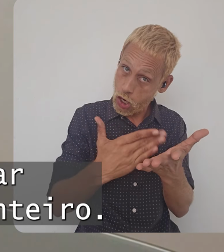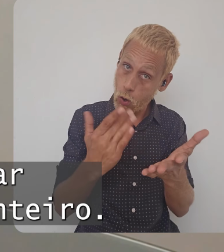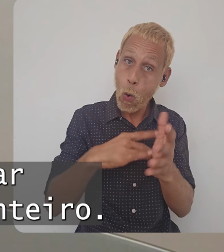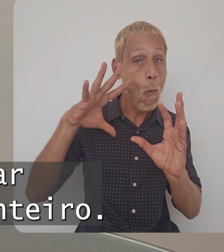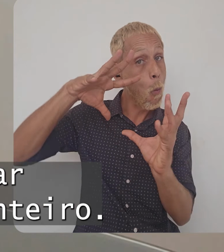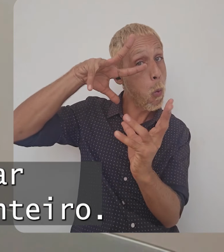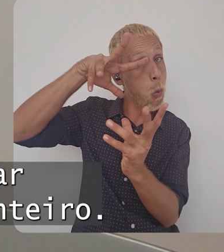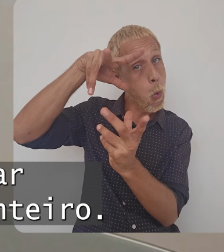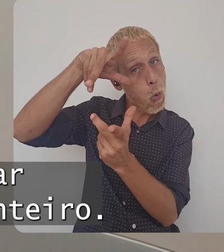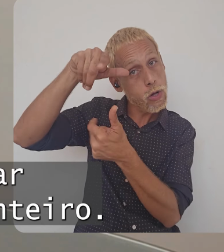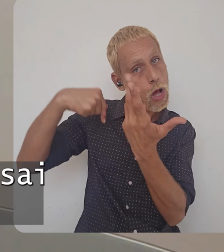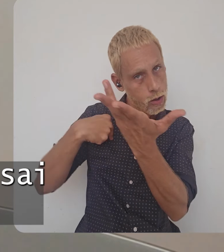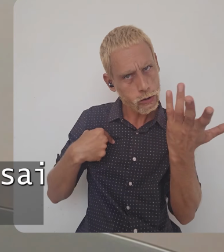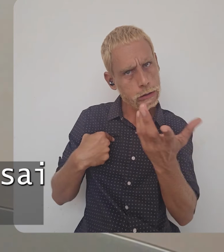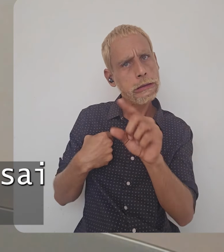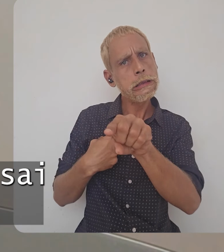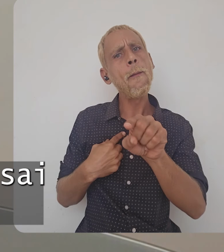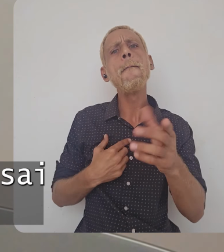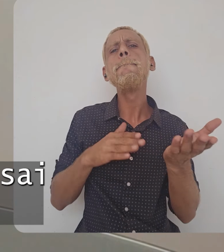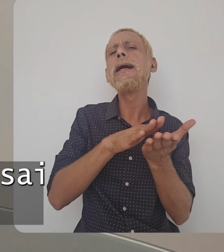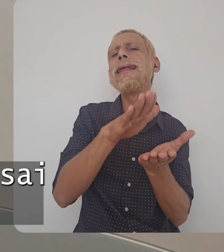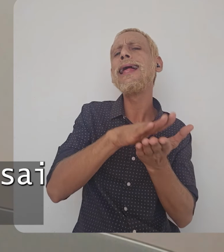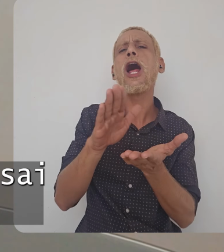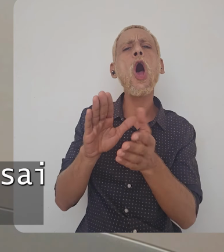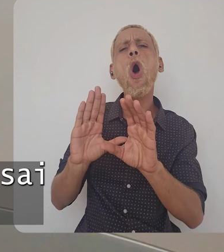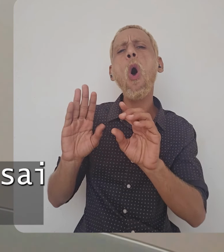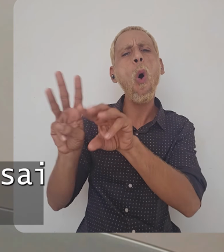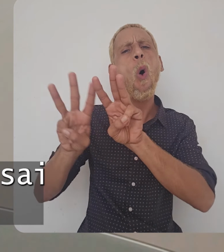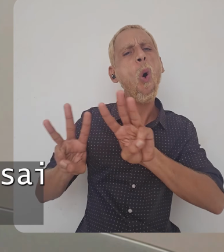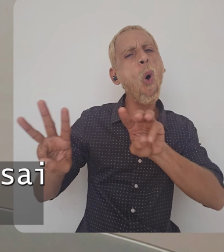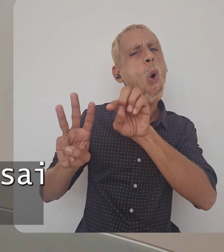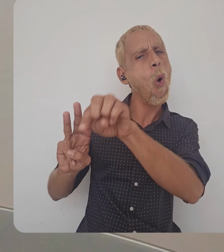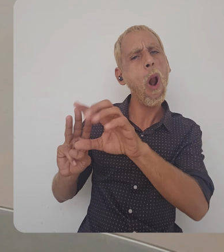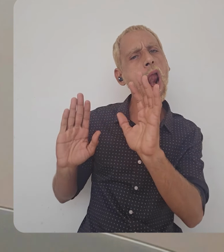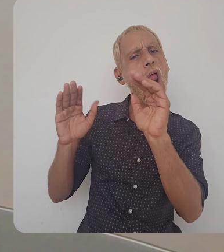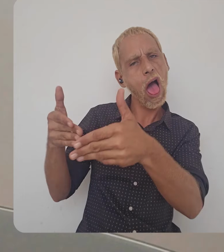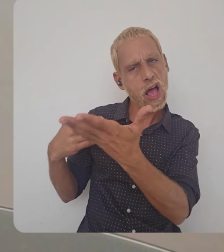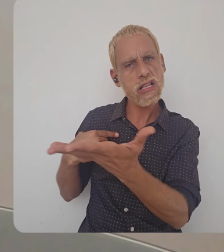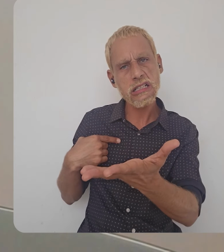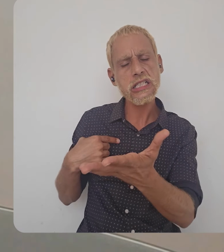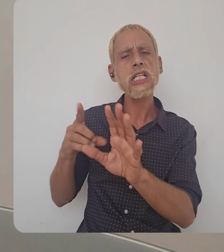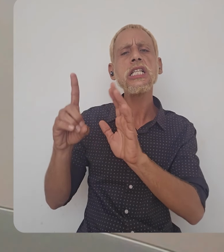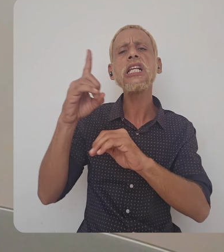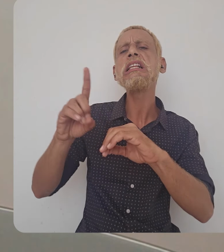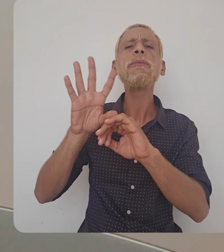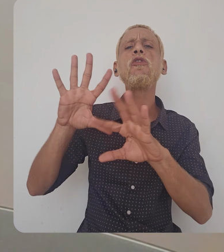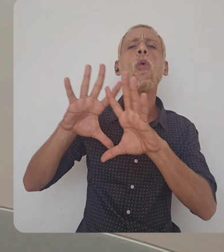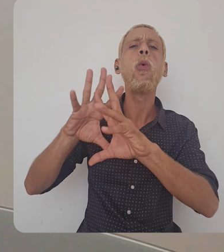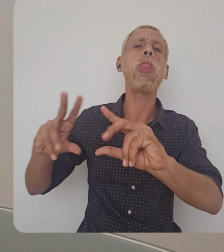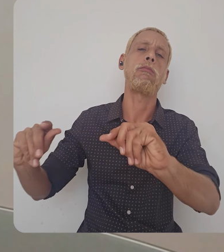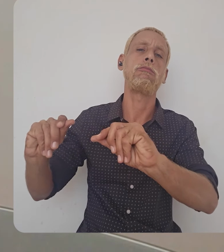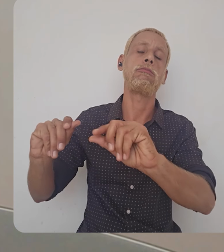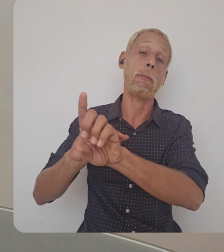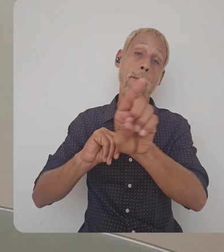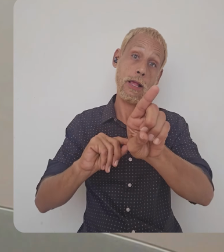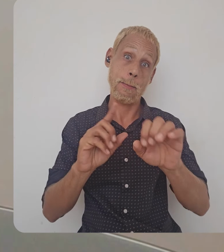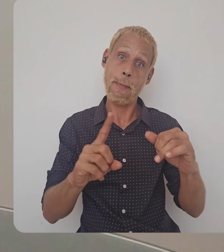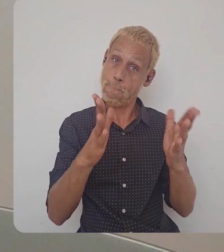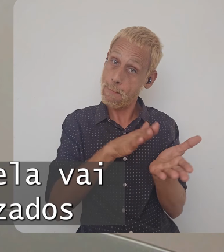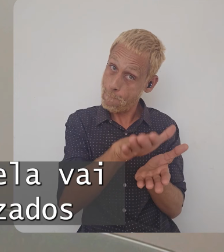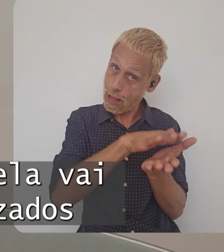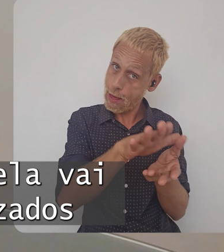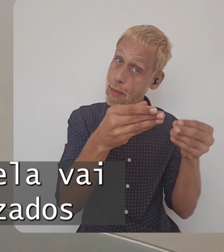consumindo os jornais impressos no mundo inteiro, o segundo motivo é que uma matéria que sai apenas no online, pela volatilidade da internet, ela